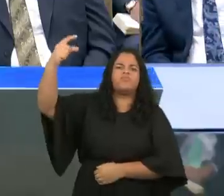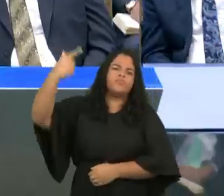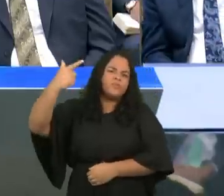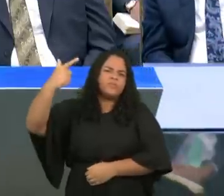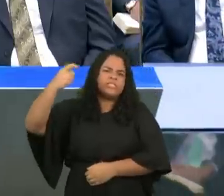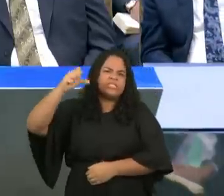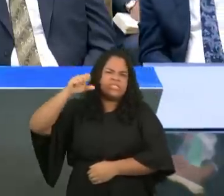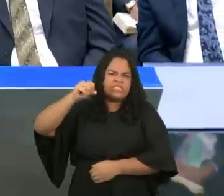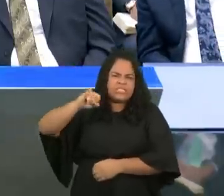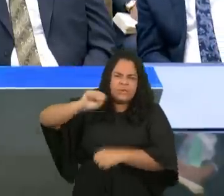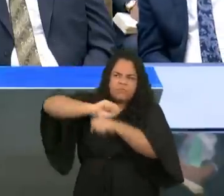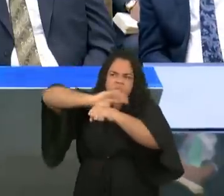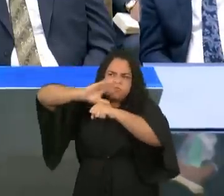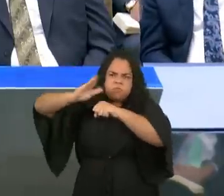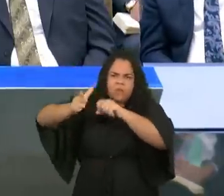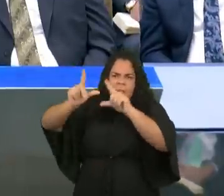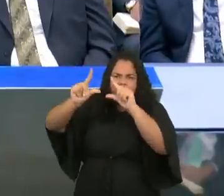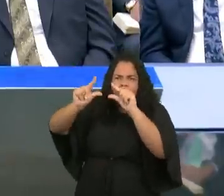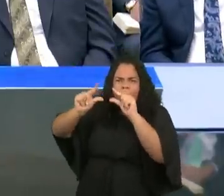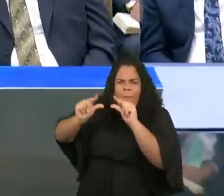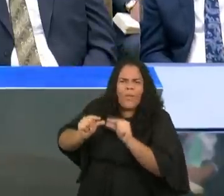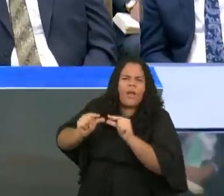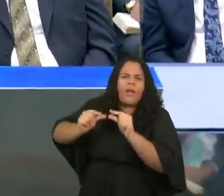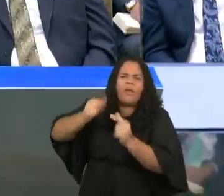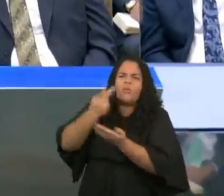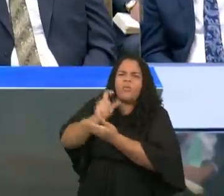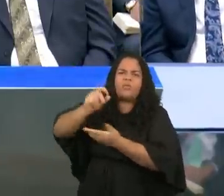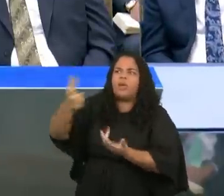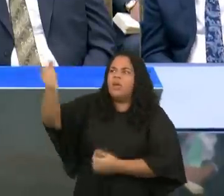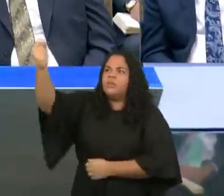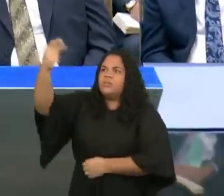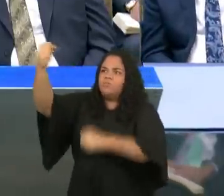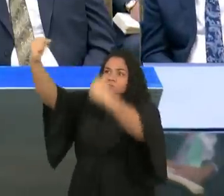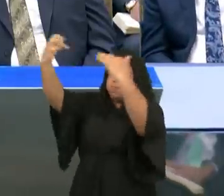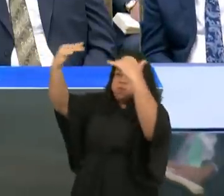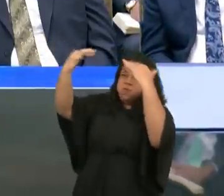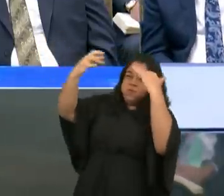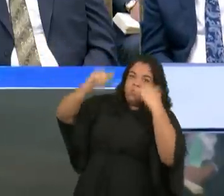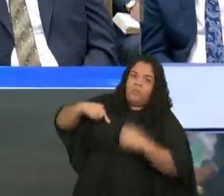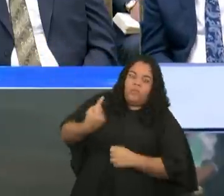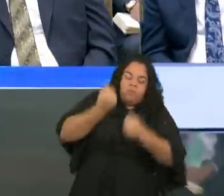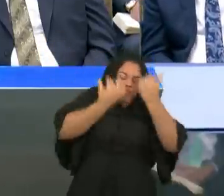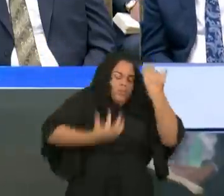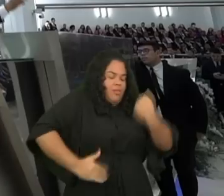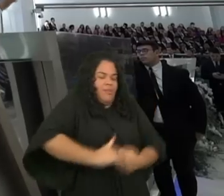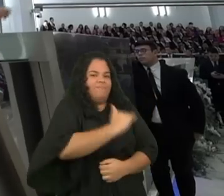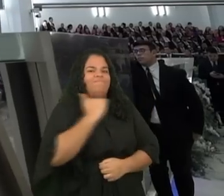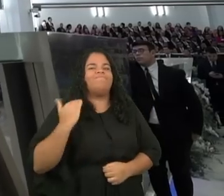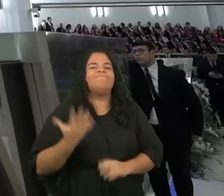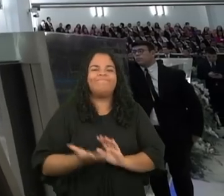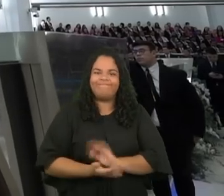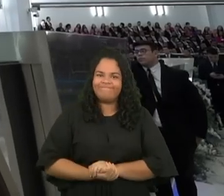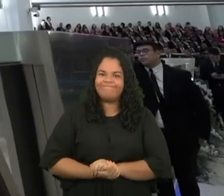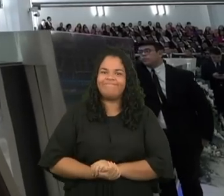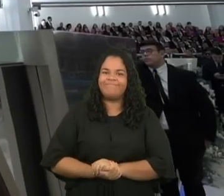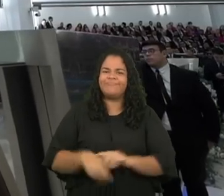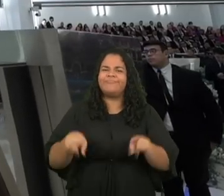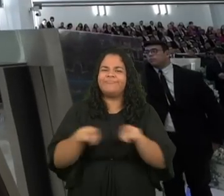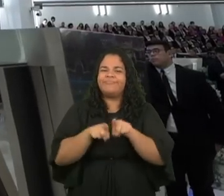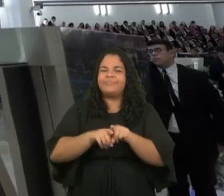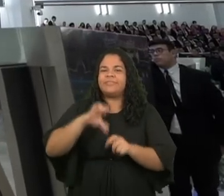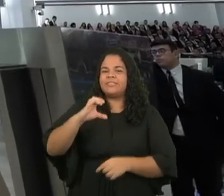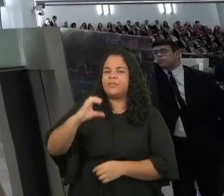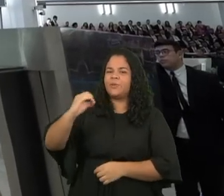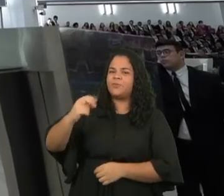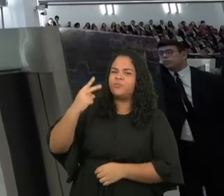O nível correto de CO2 é mantido. Se fosse mais, teríamos um enorme efeito estufa. Vocês sabem disso? A